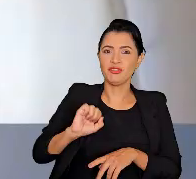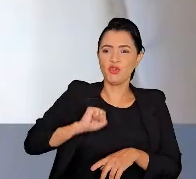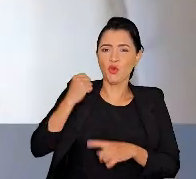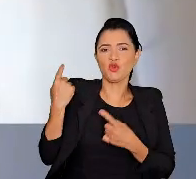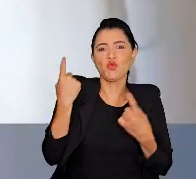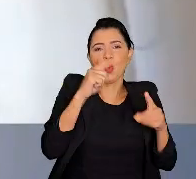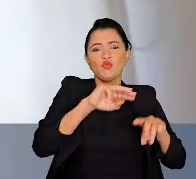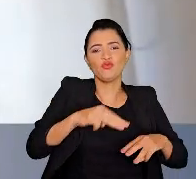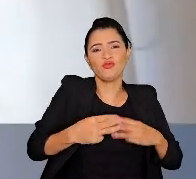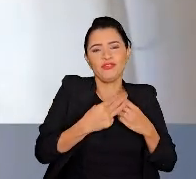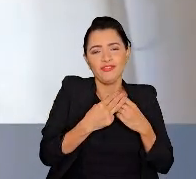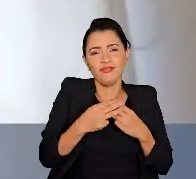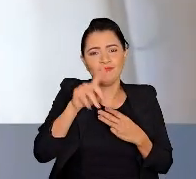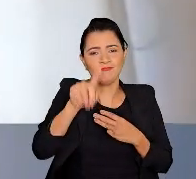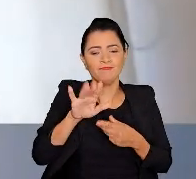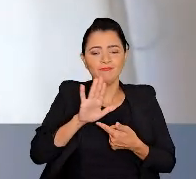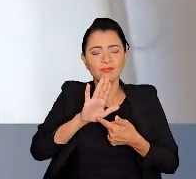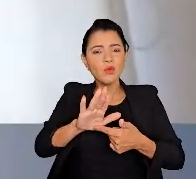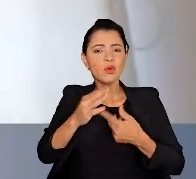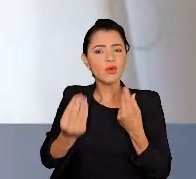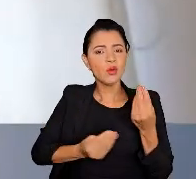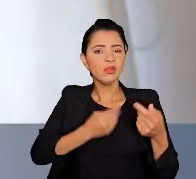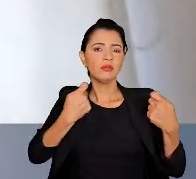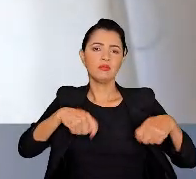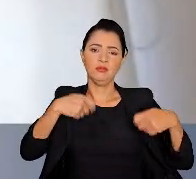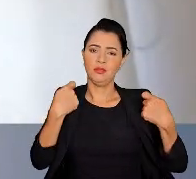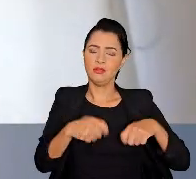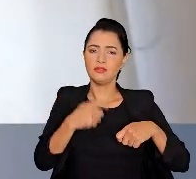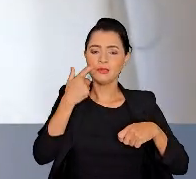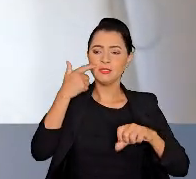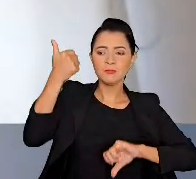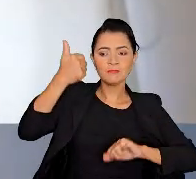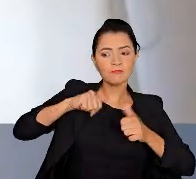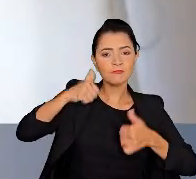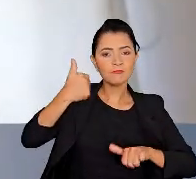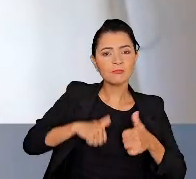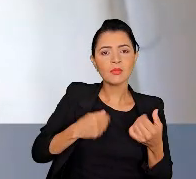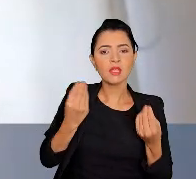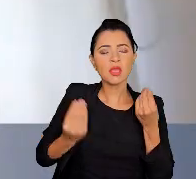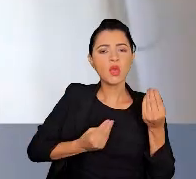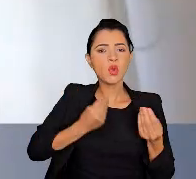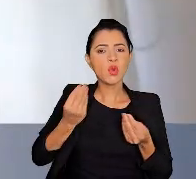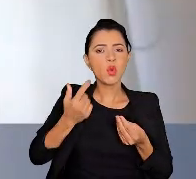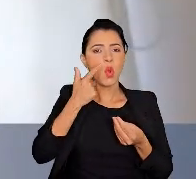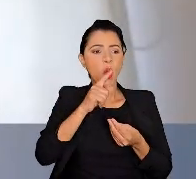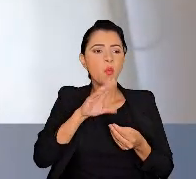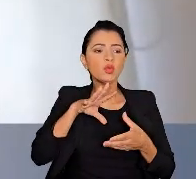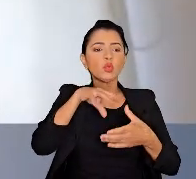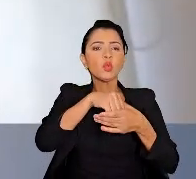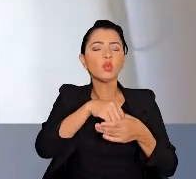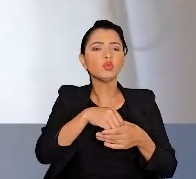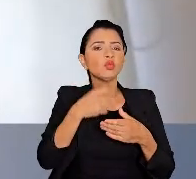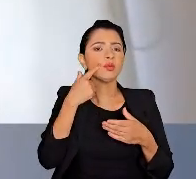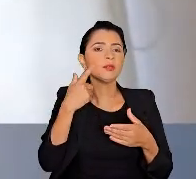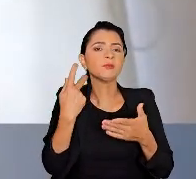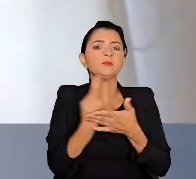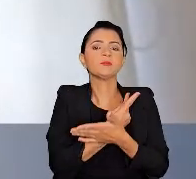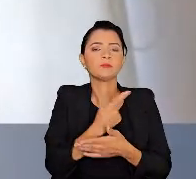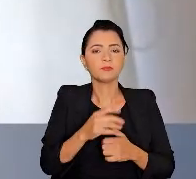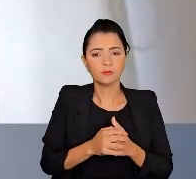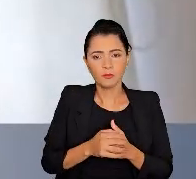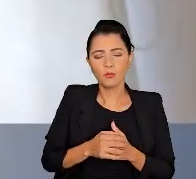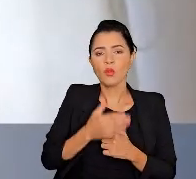que demonstra a necessidade de analisarmos essa questão na sua inteireza. O historiador